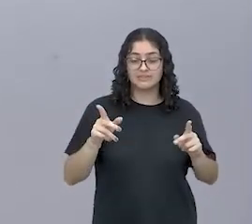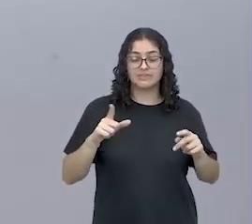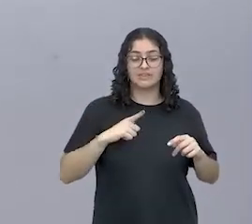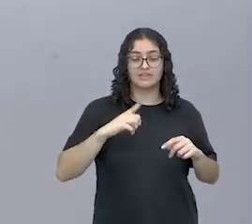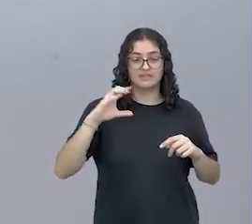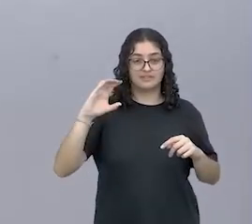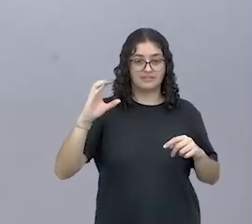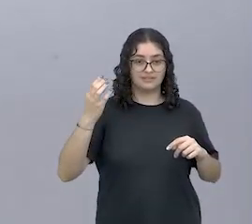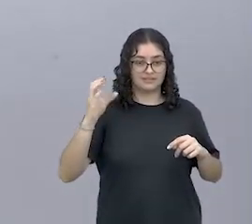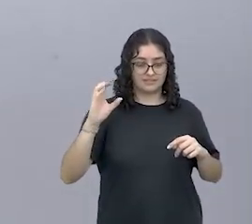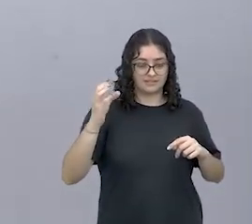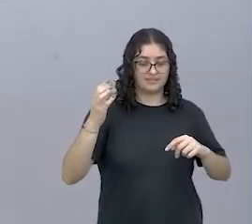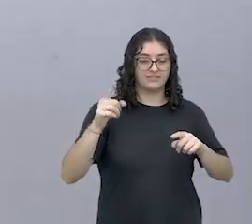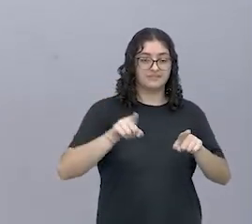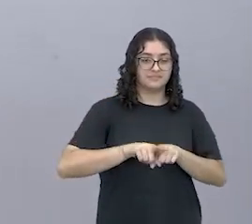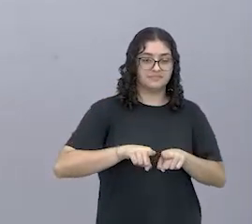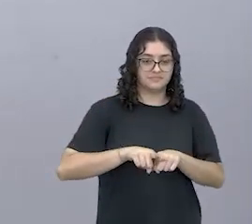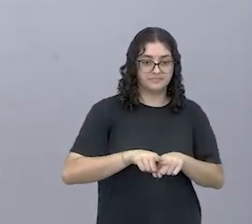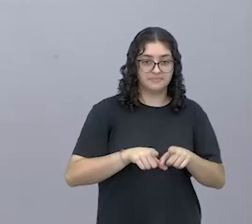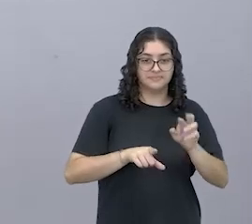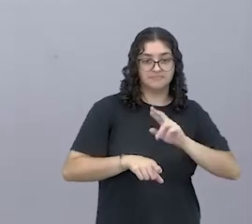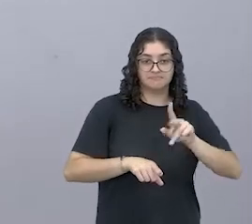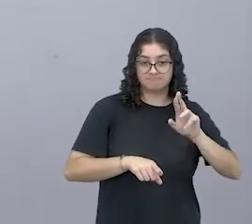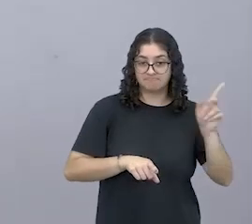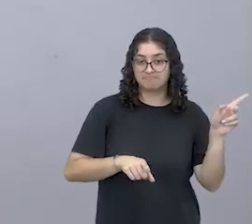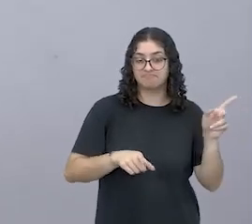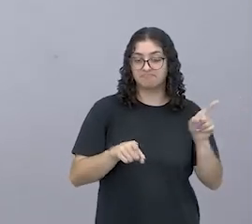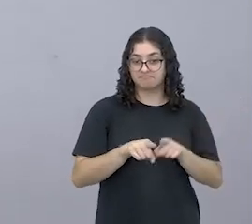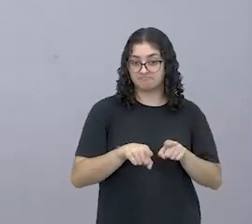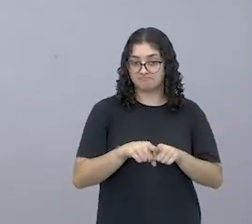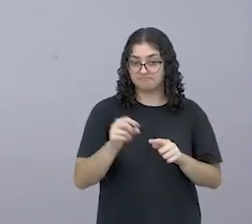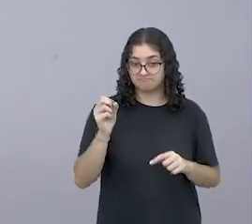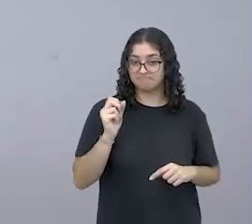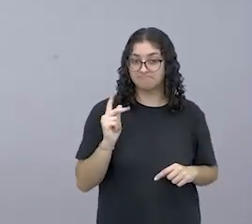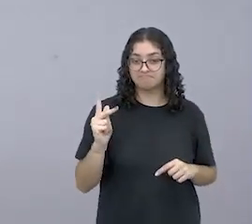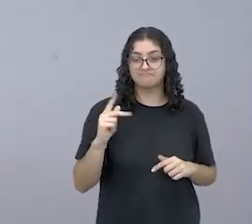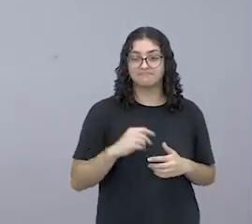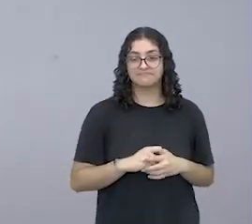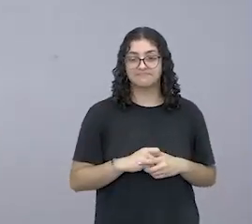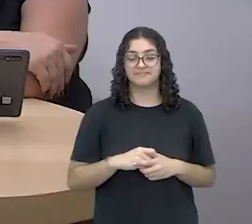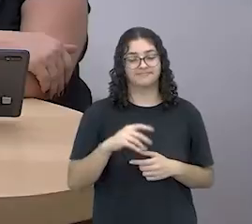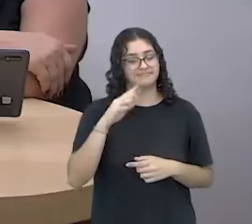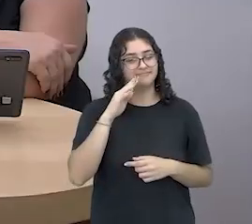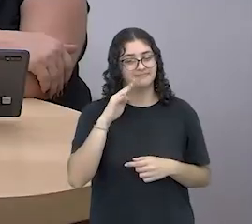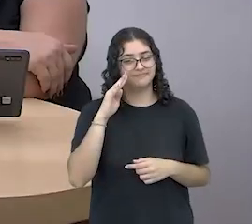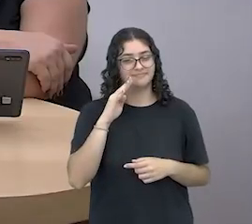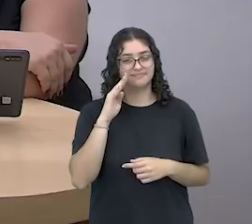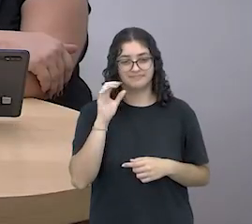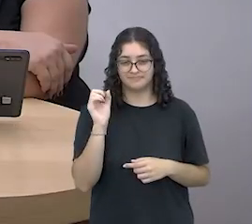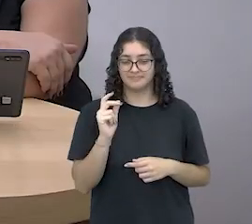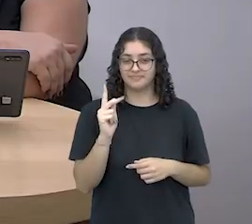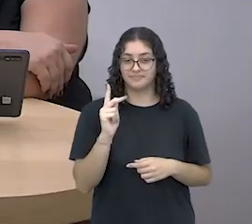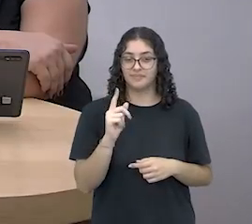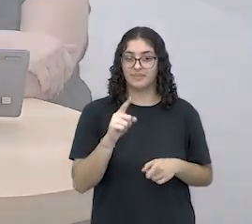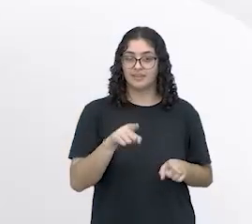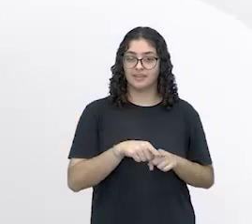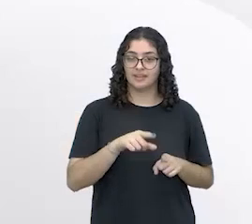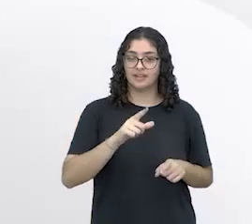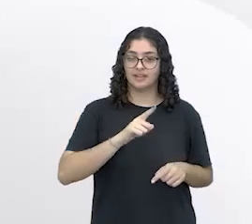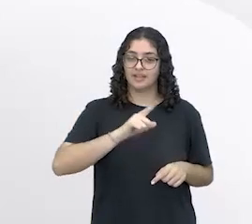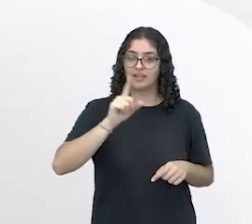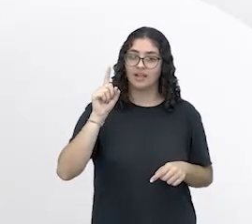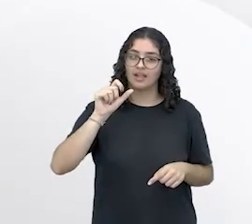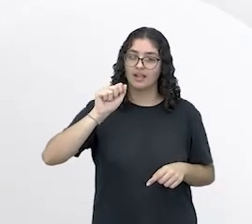ciências para cá, a gente vai trazendo outros elementos também. Isso. Que é bem bacana. E álgebra, né?